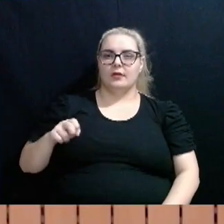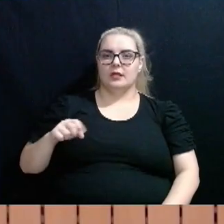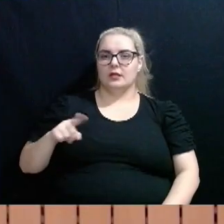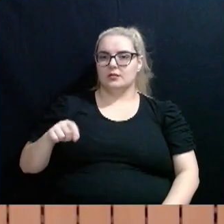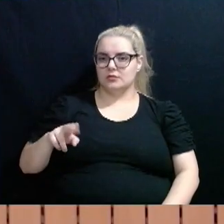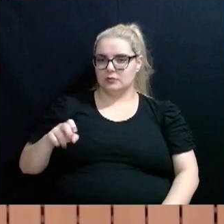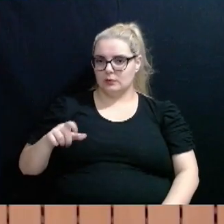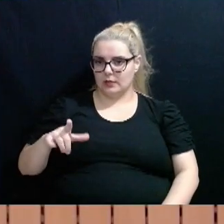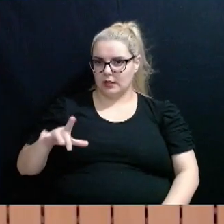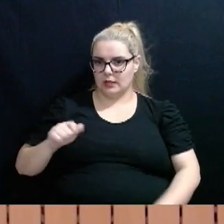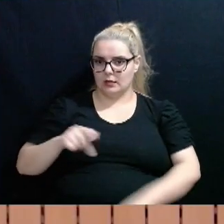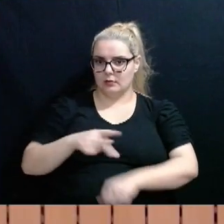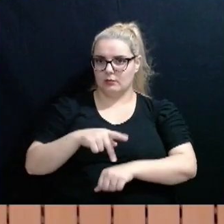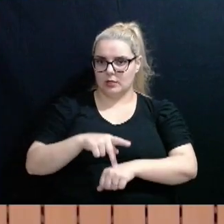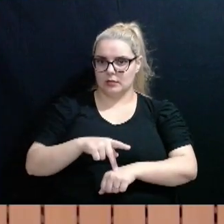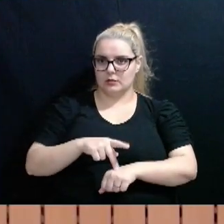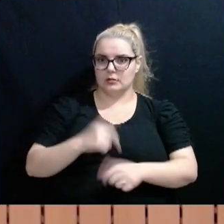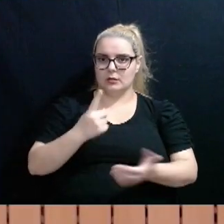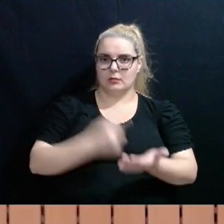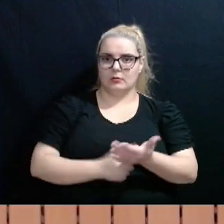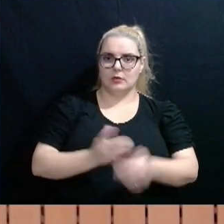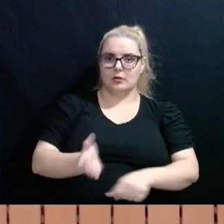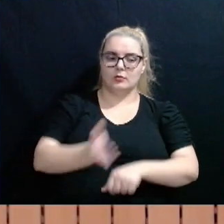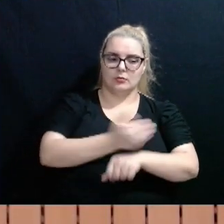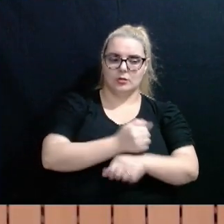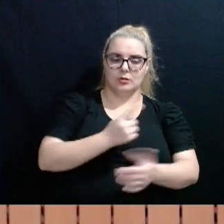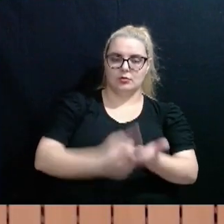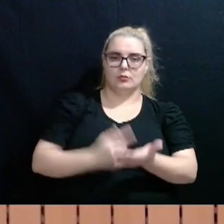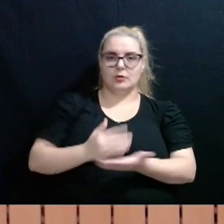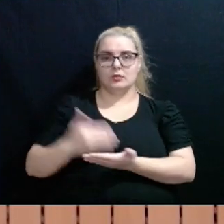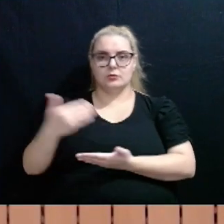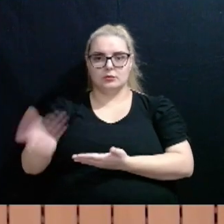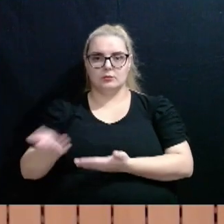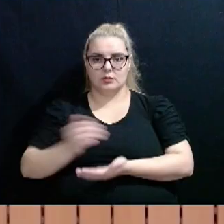antes e um depois. Nenhum país